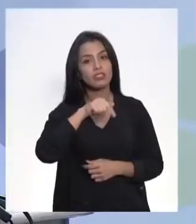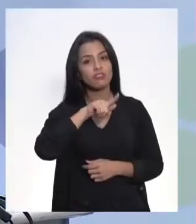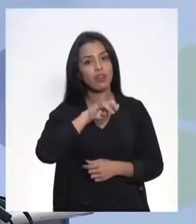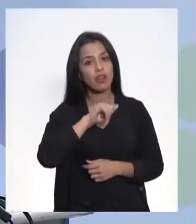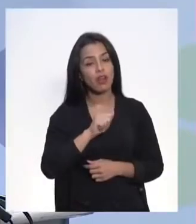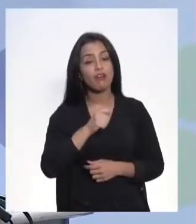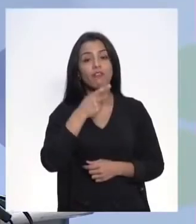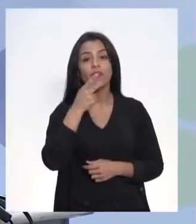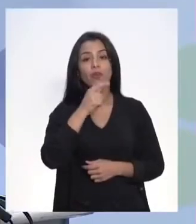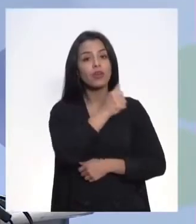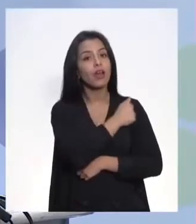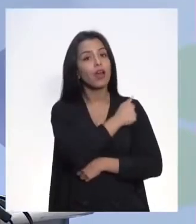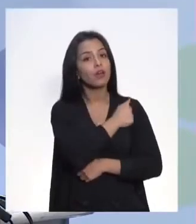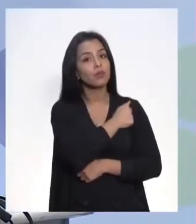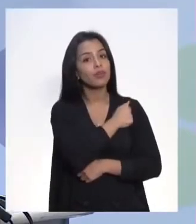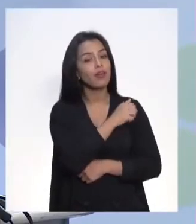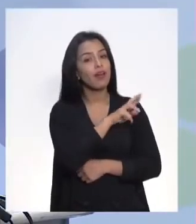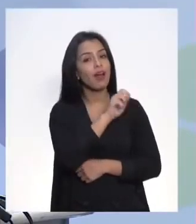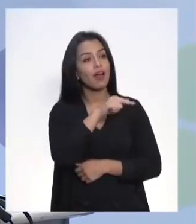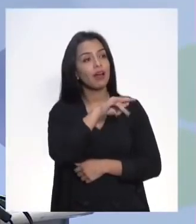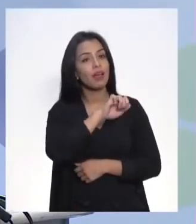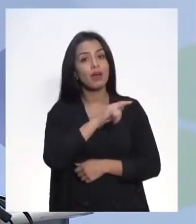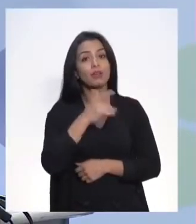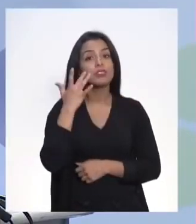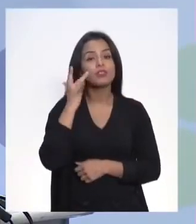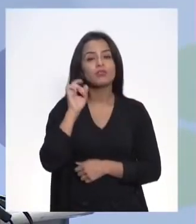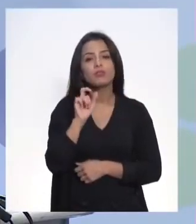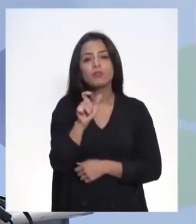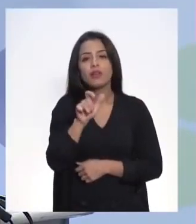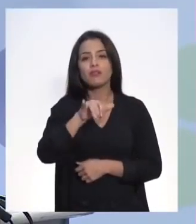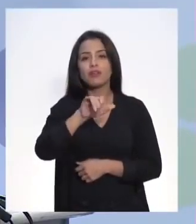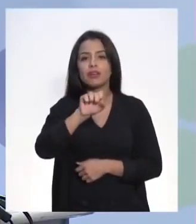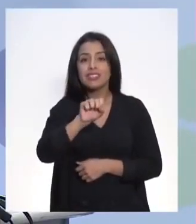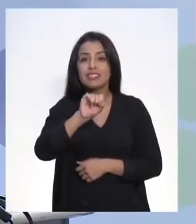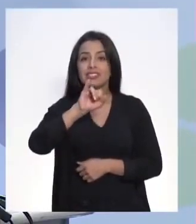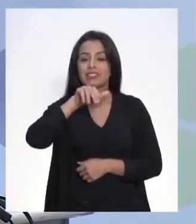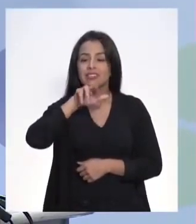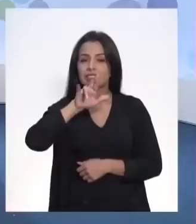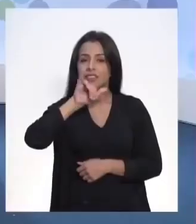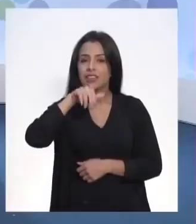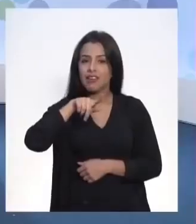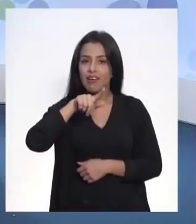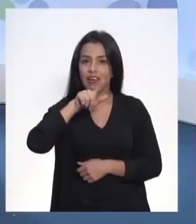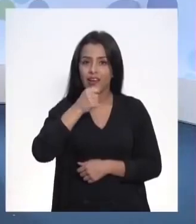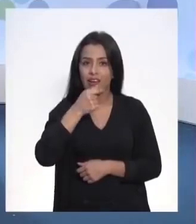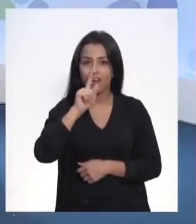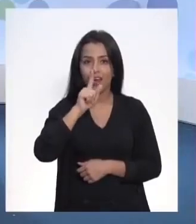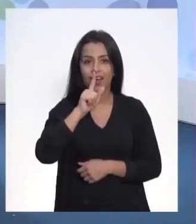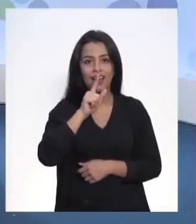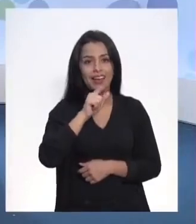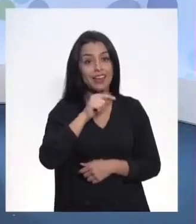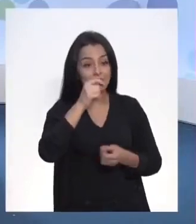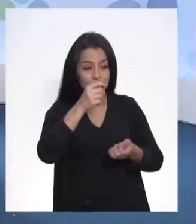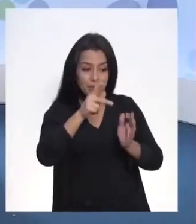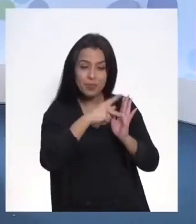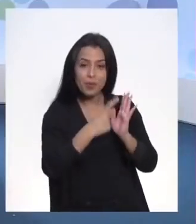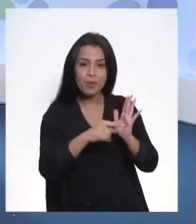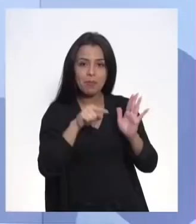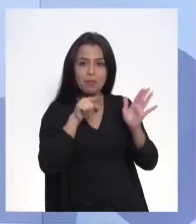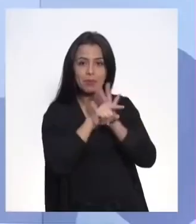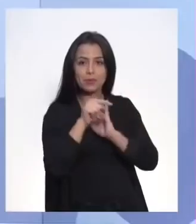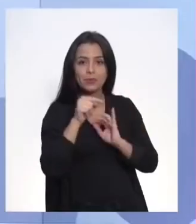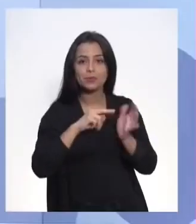Raquel não sabe o que é seringar. Vou te falar já já. E ele ainda pergunta: você sabe o que é seringar no poema, né? A